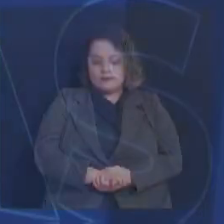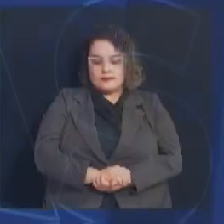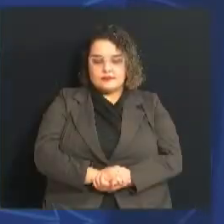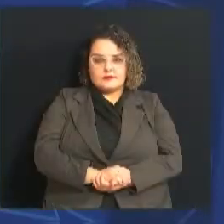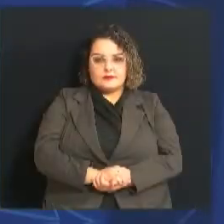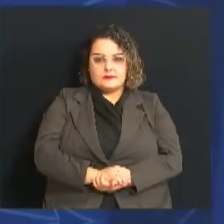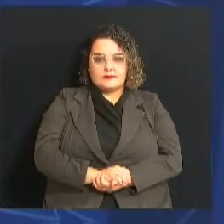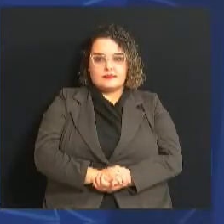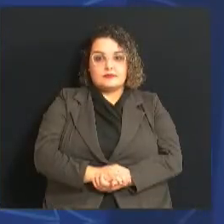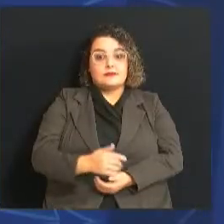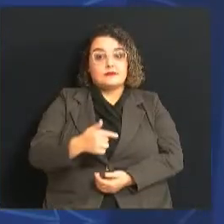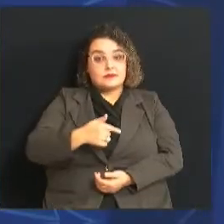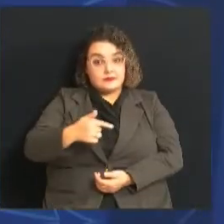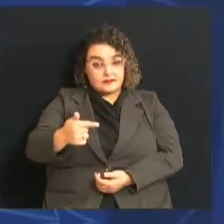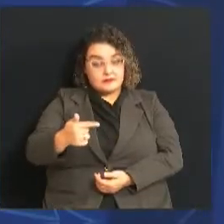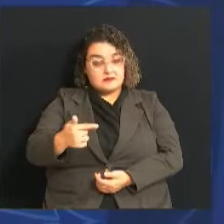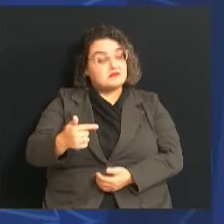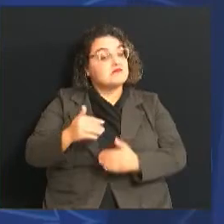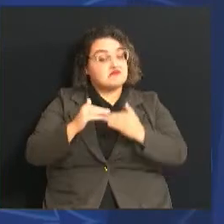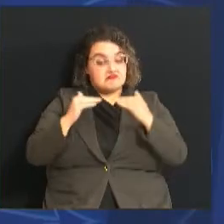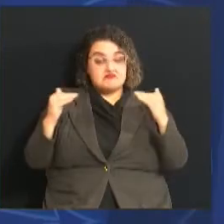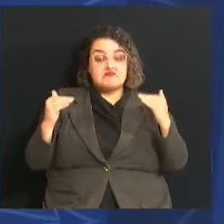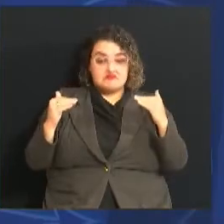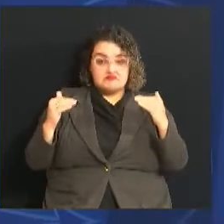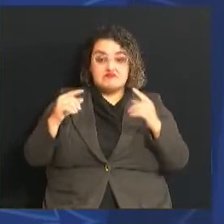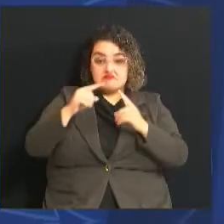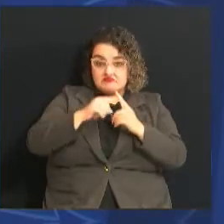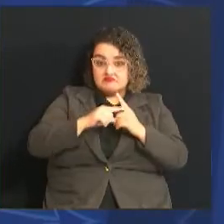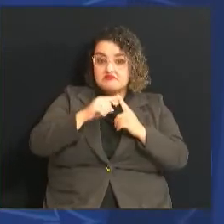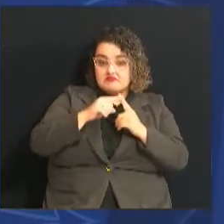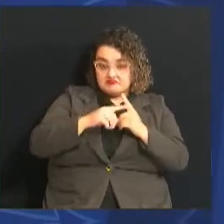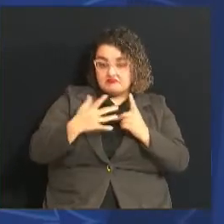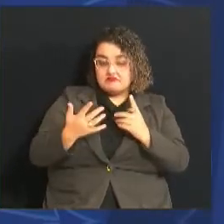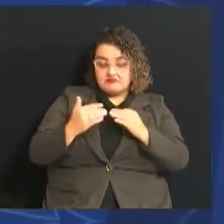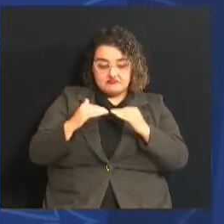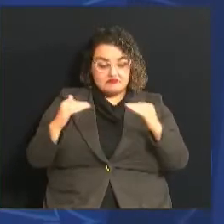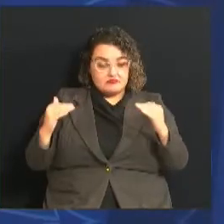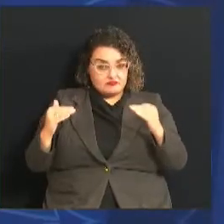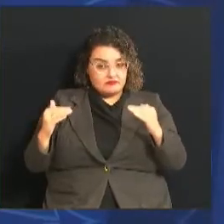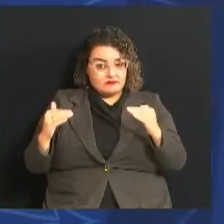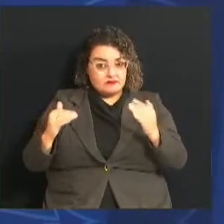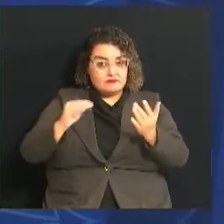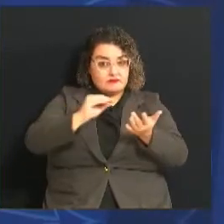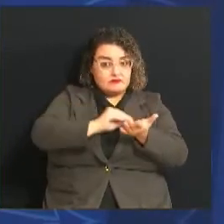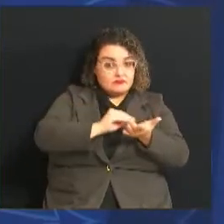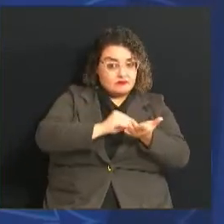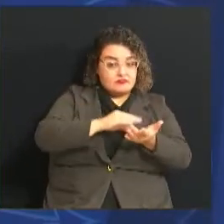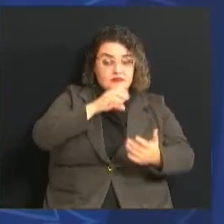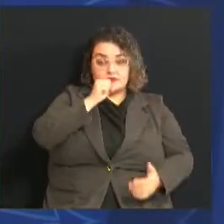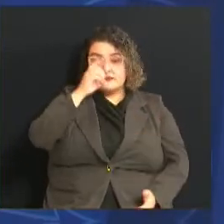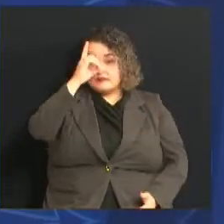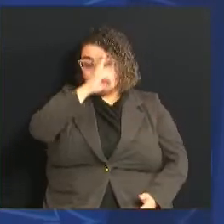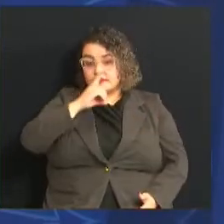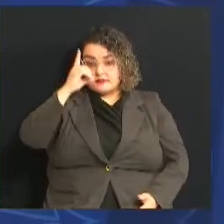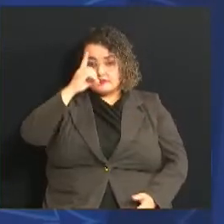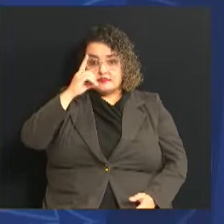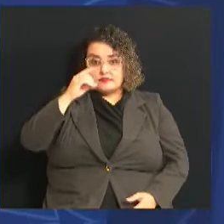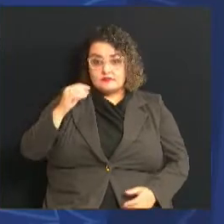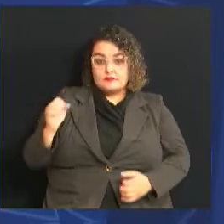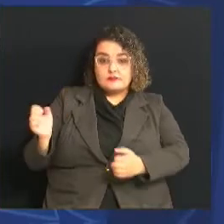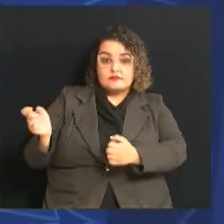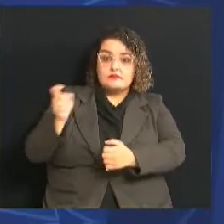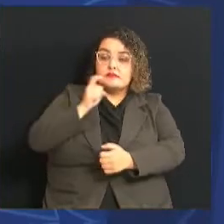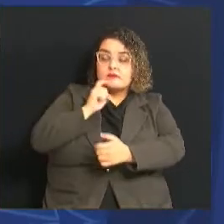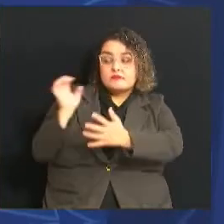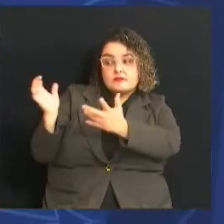Semana de tempo estável aqui na cidade de Campinas, foi assim desde o último fim de semana, com a massa de ar polar